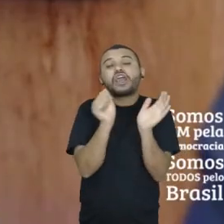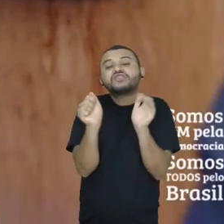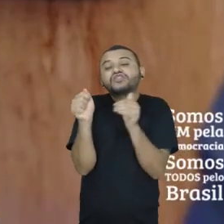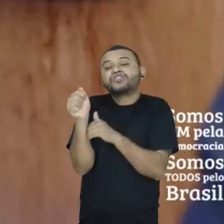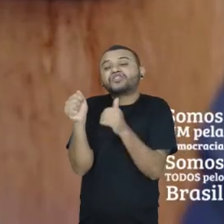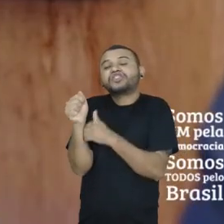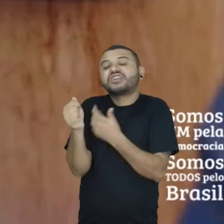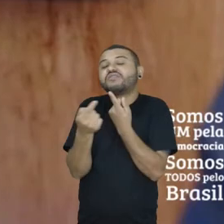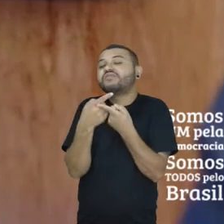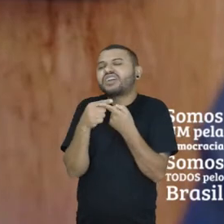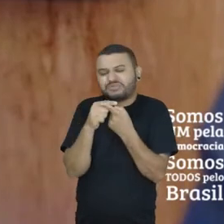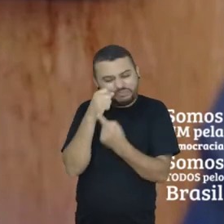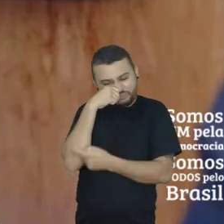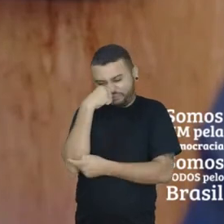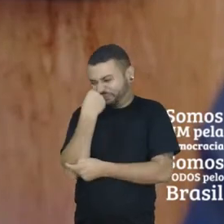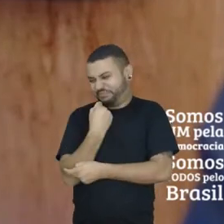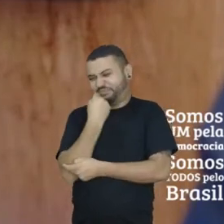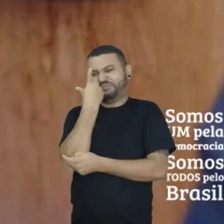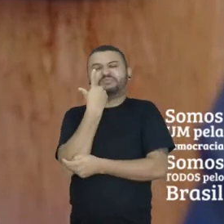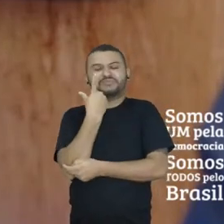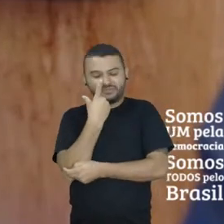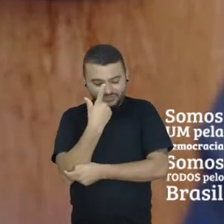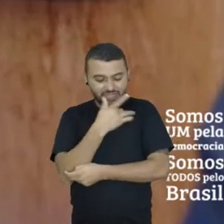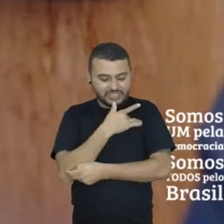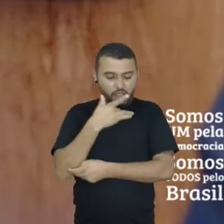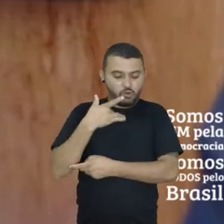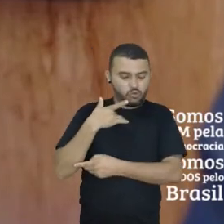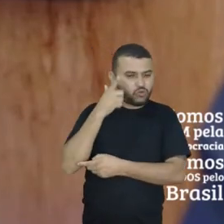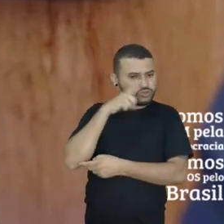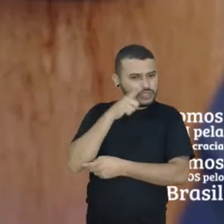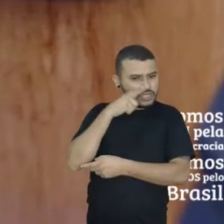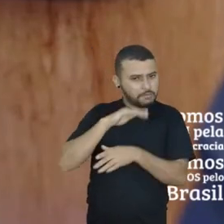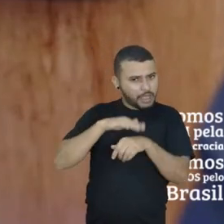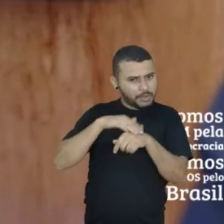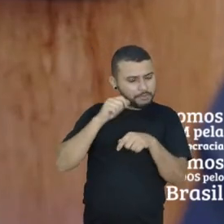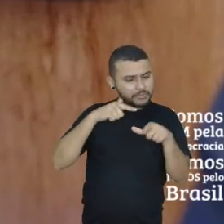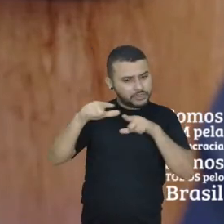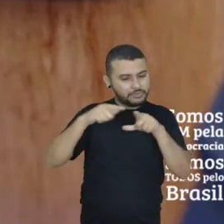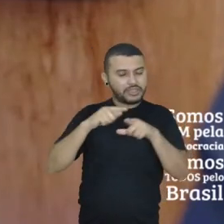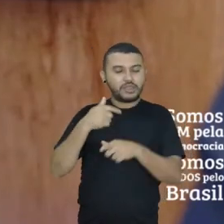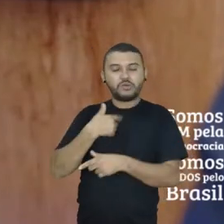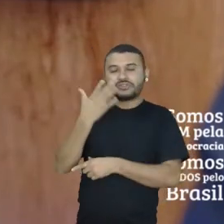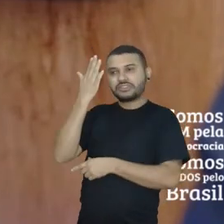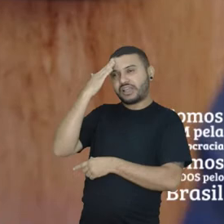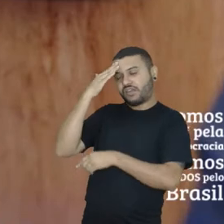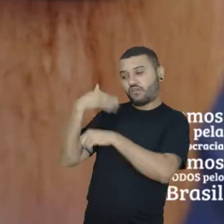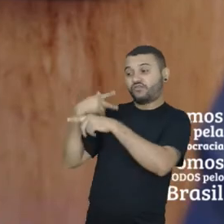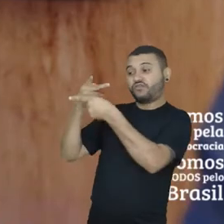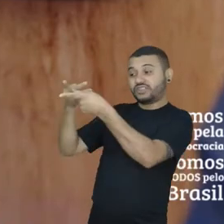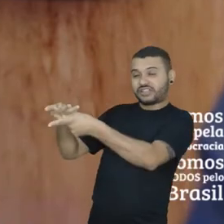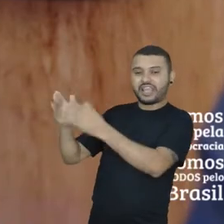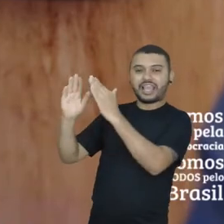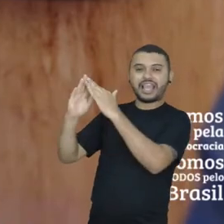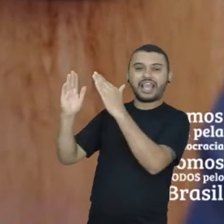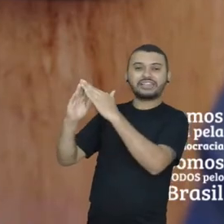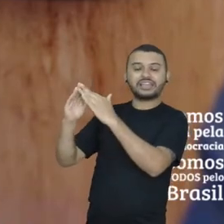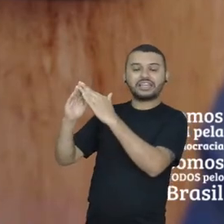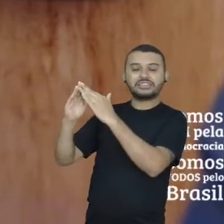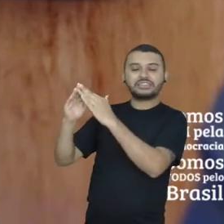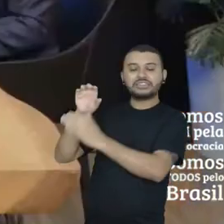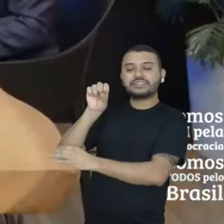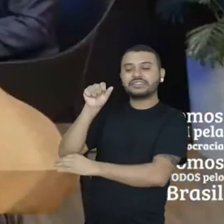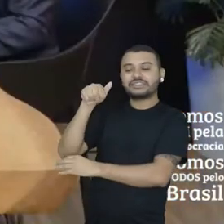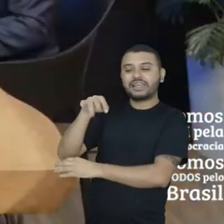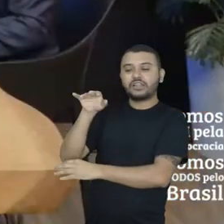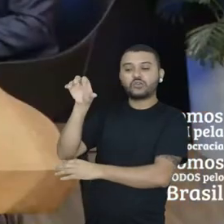excrescência. E a saúde gera muito emprego. Eu visitei a Santa Casa de Santos, Will e Pava. Primeira